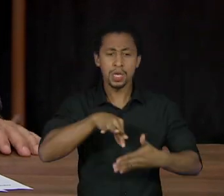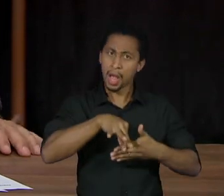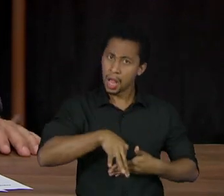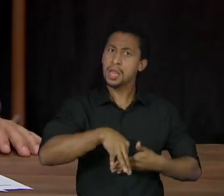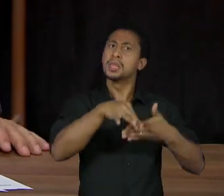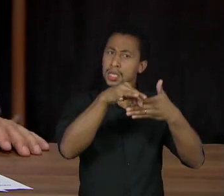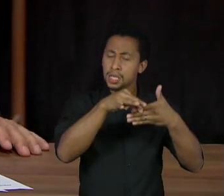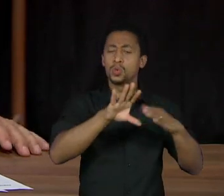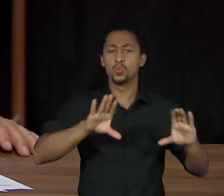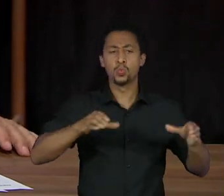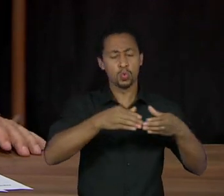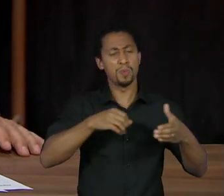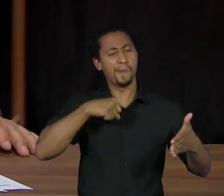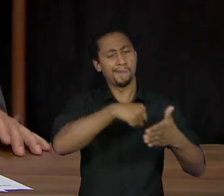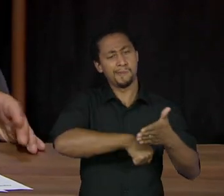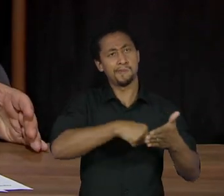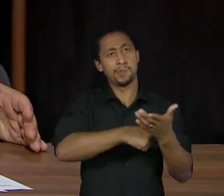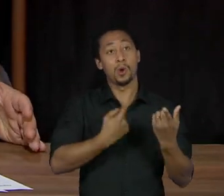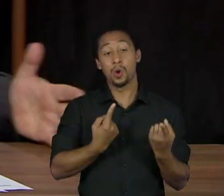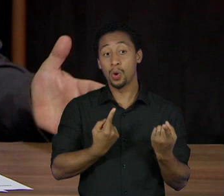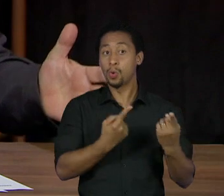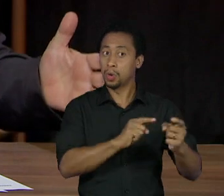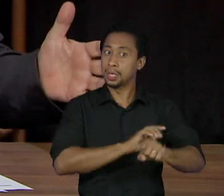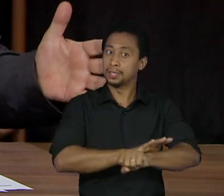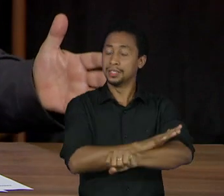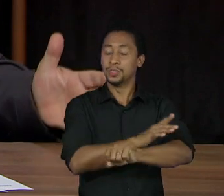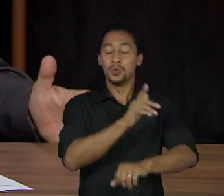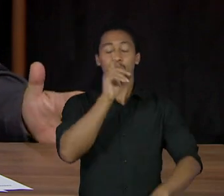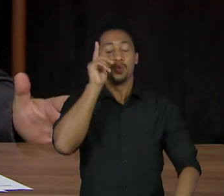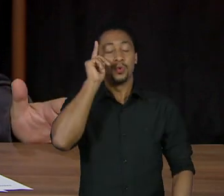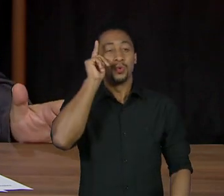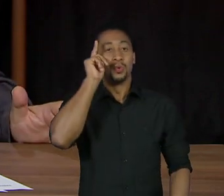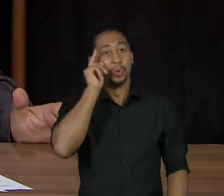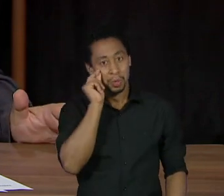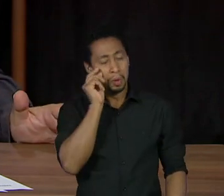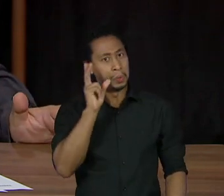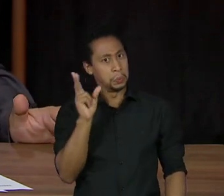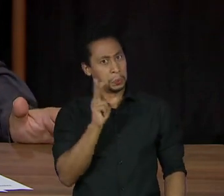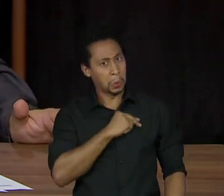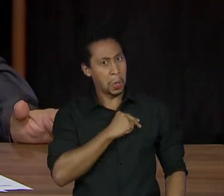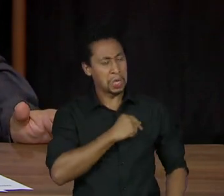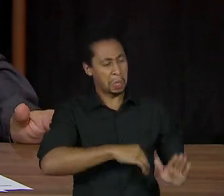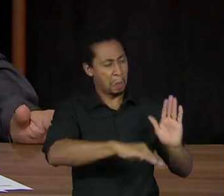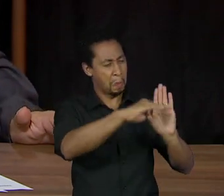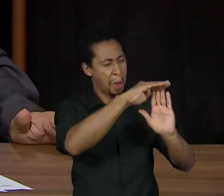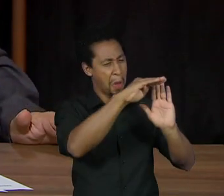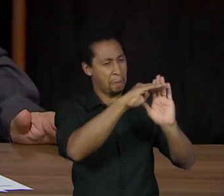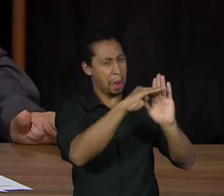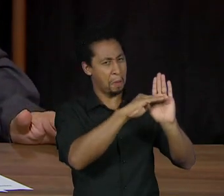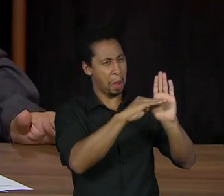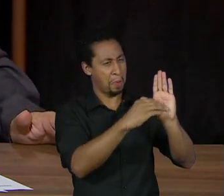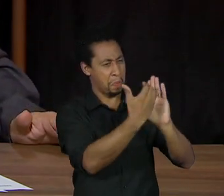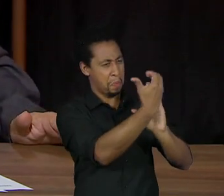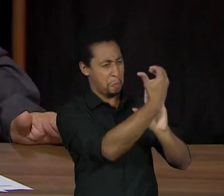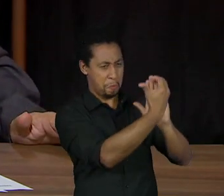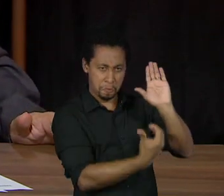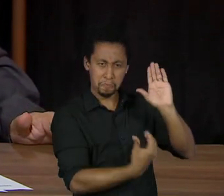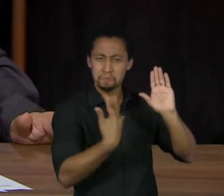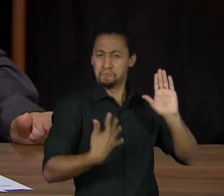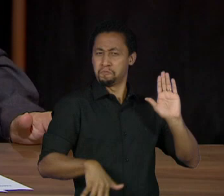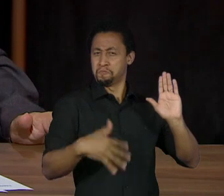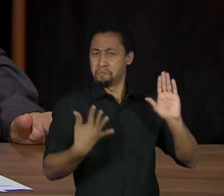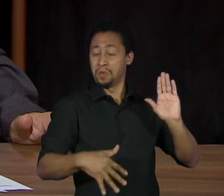Nacional Antirracista. Ufa, pessoal, que currículo! E definitivamente, essa menina não é